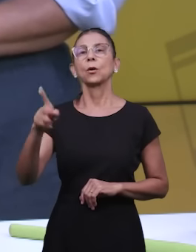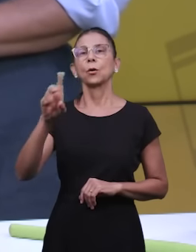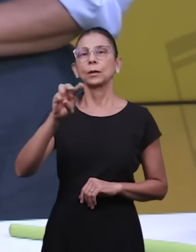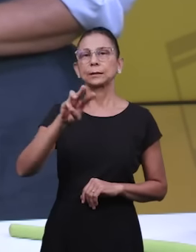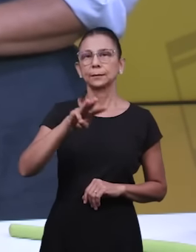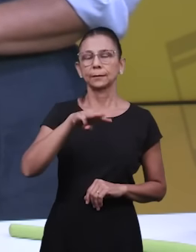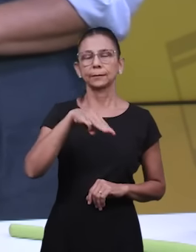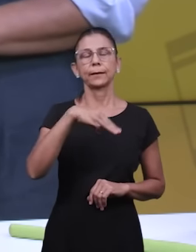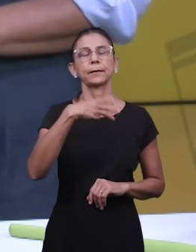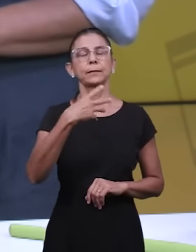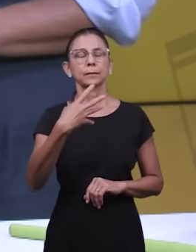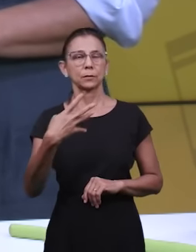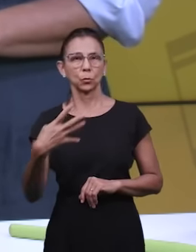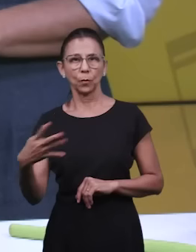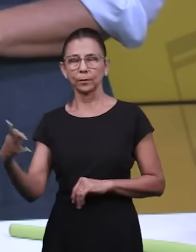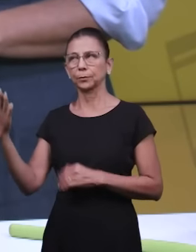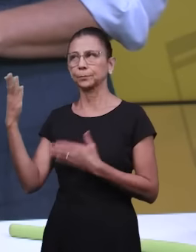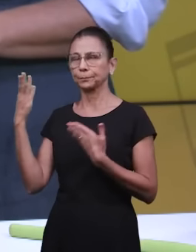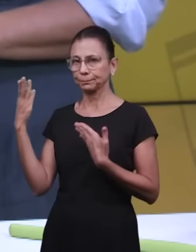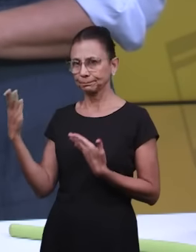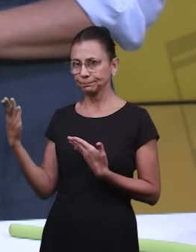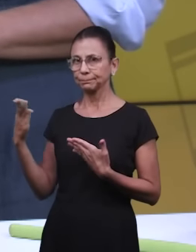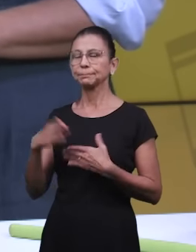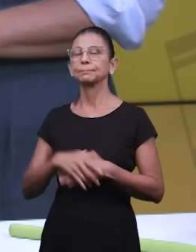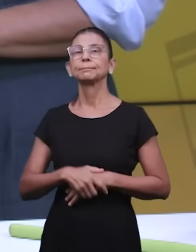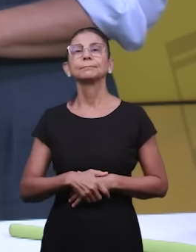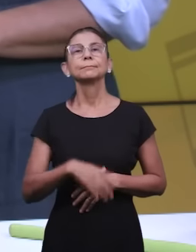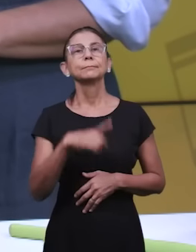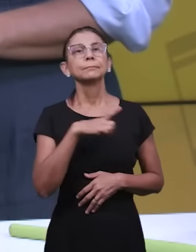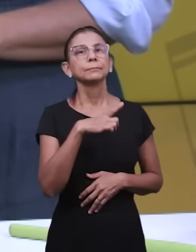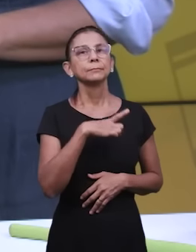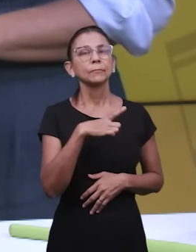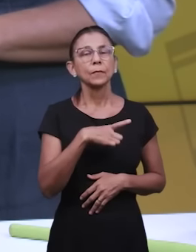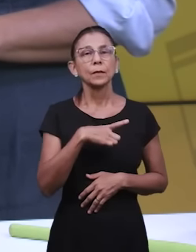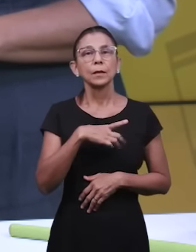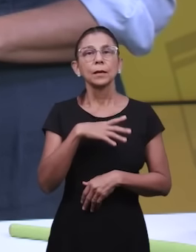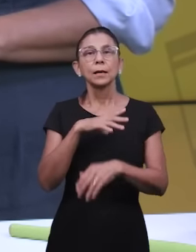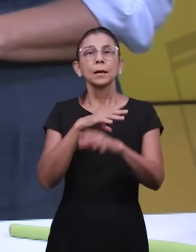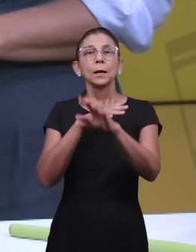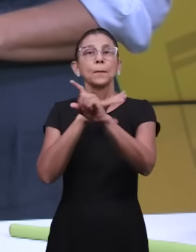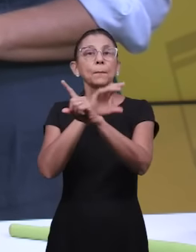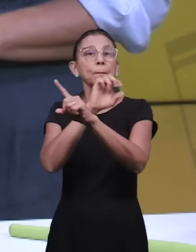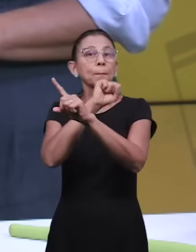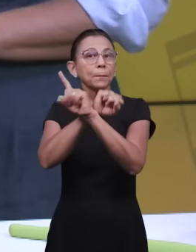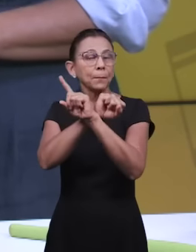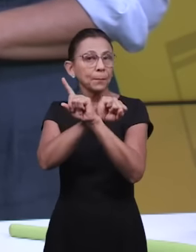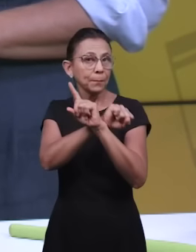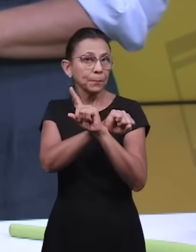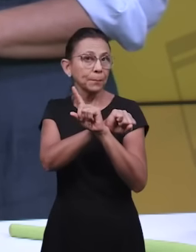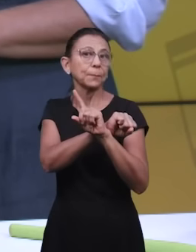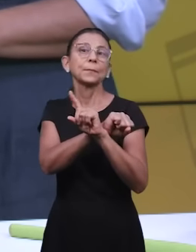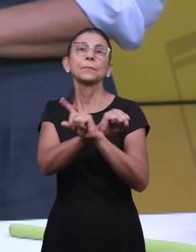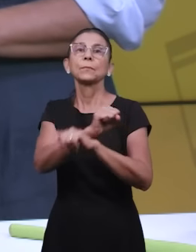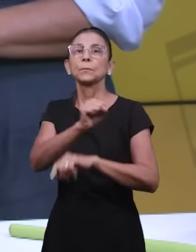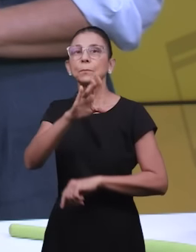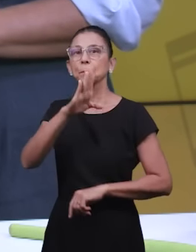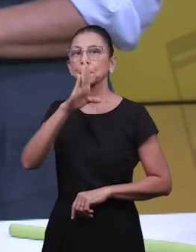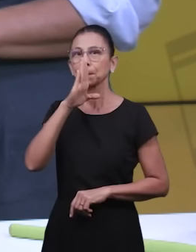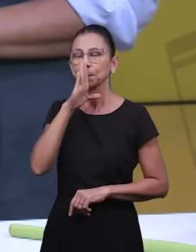Um, dois, três, quatro. Temos uma pausa de semínima, o quarto tempo é